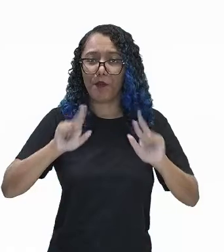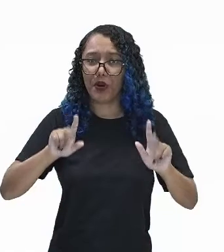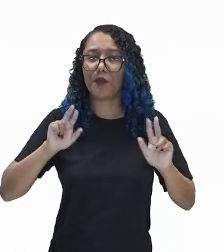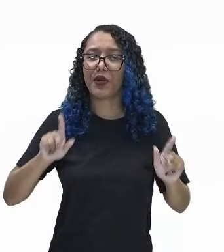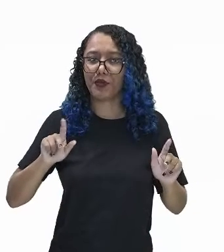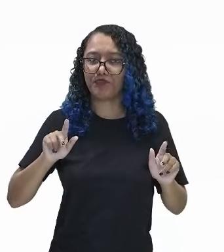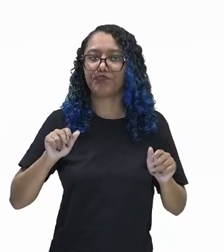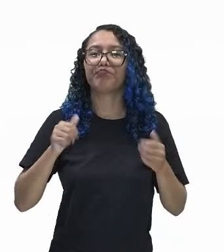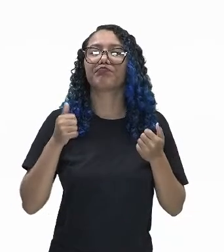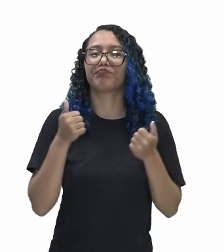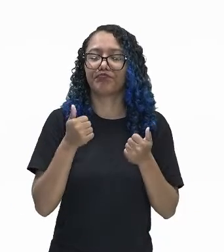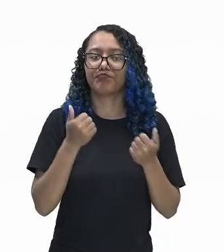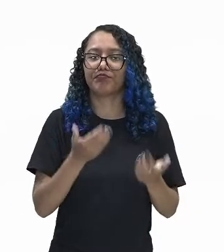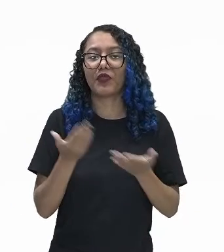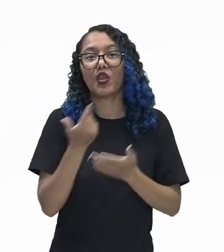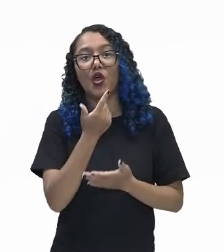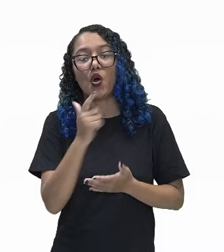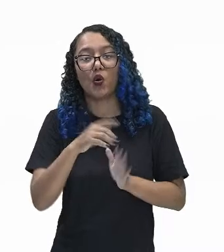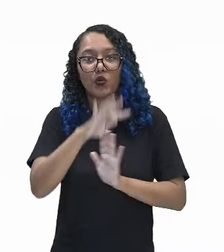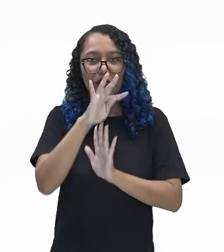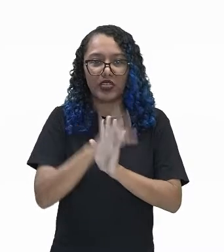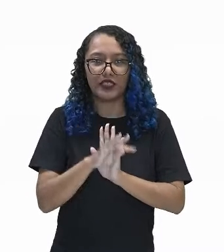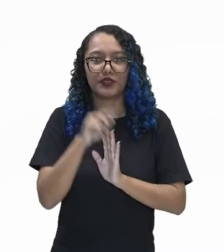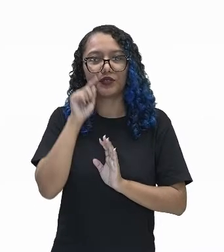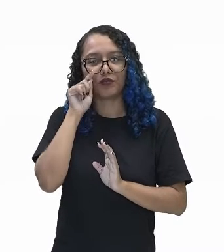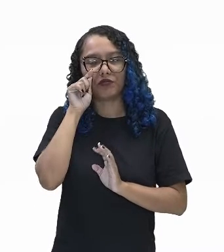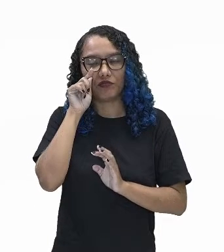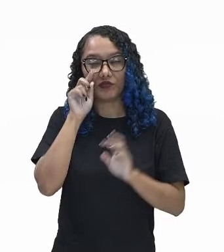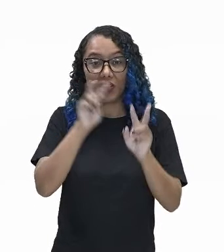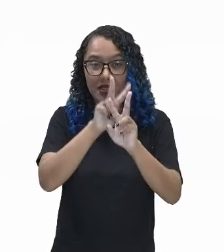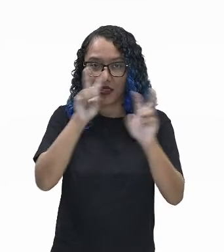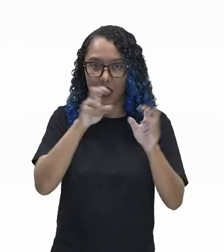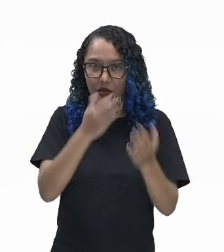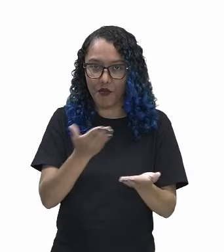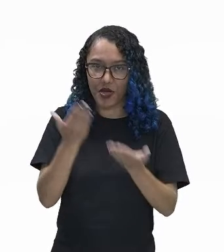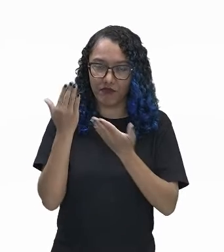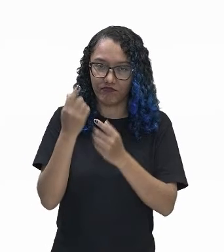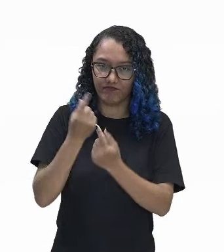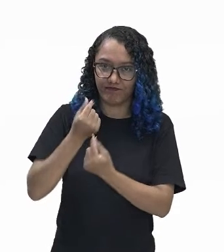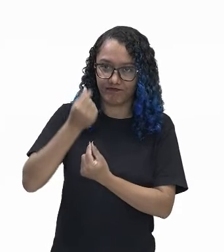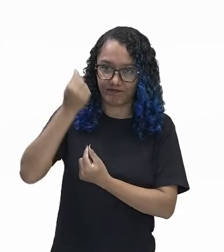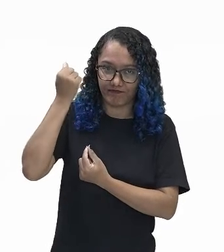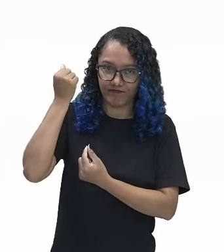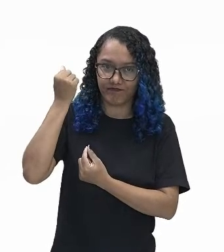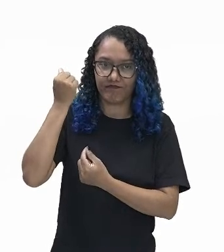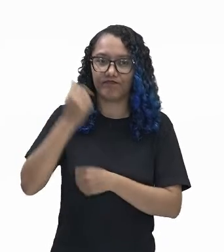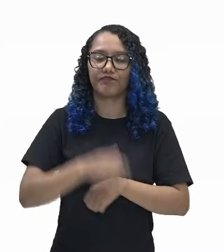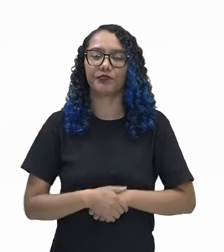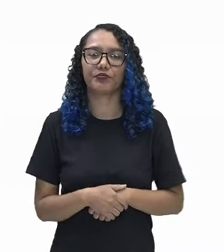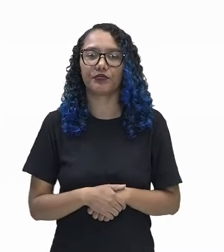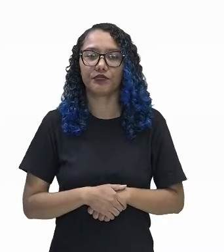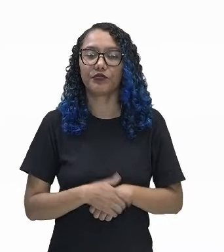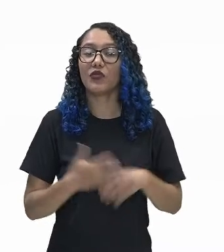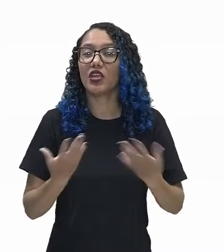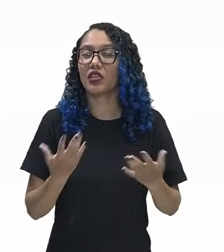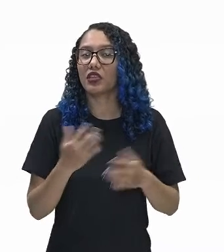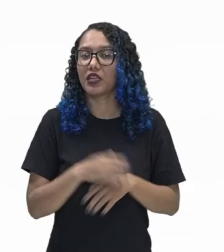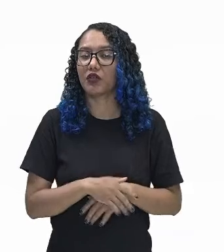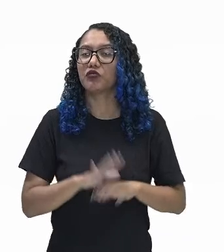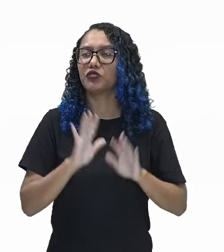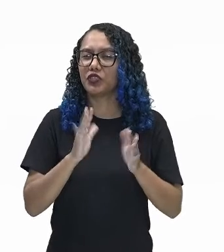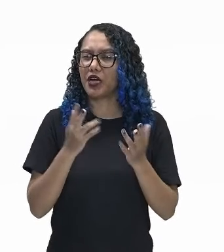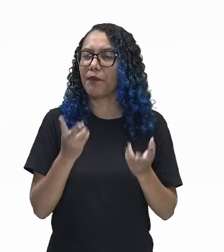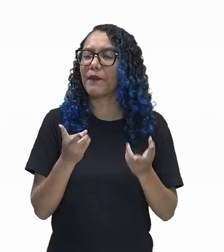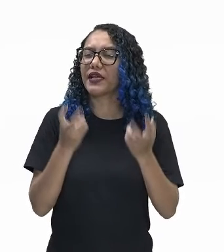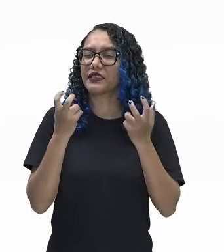texto. Olha só, mais um texto aí. Antigamente, vejam, o texto está dizendo, antigamente significa que já alguma coisa que está